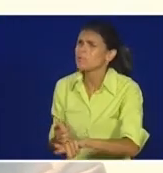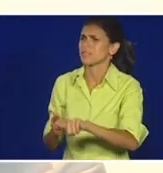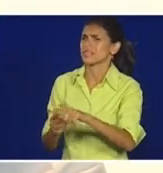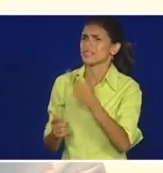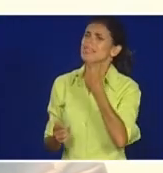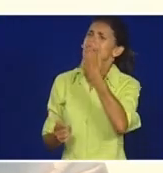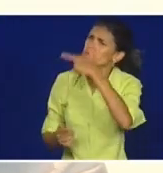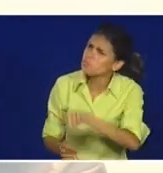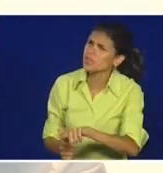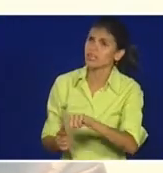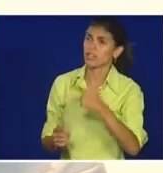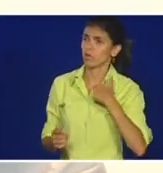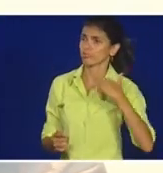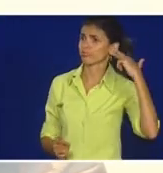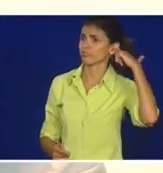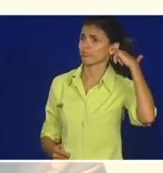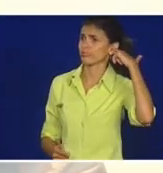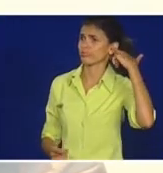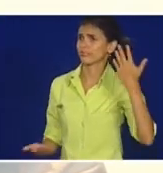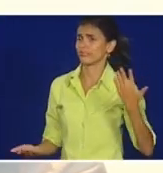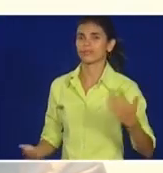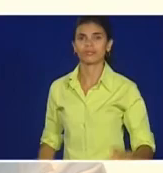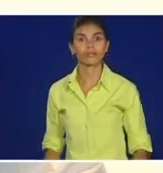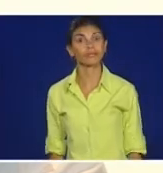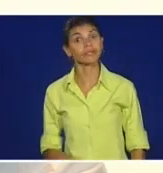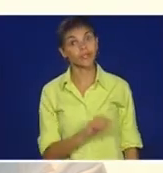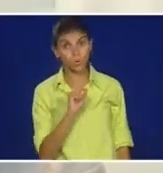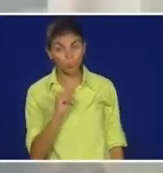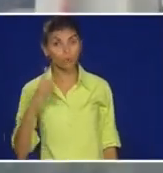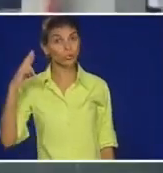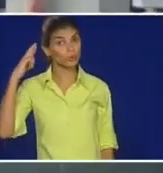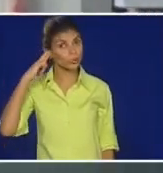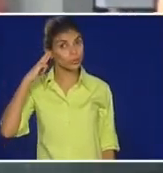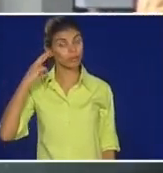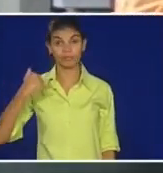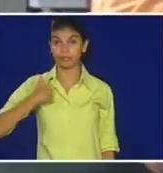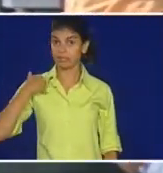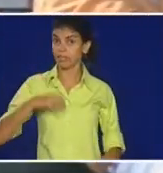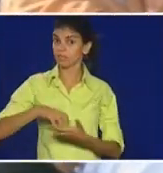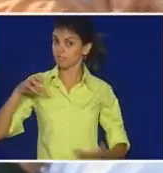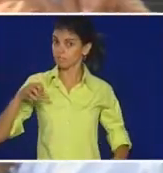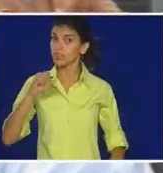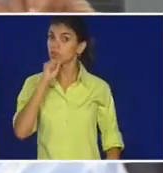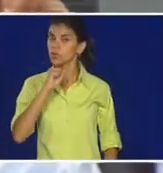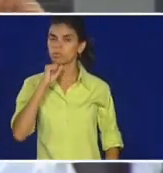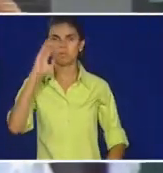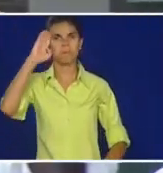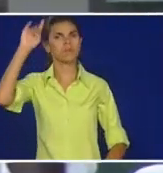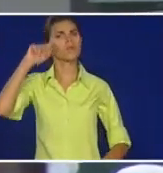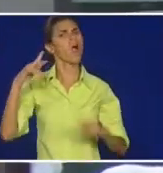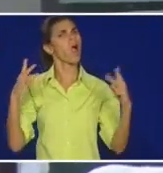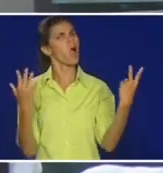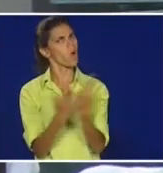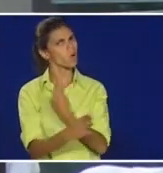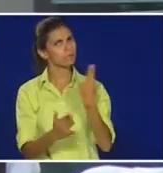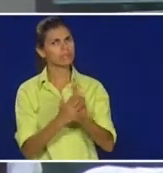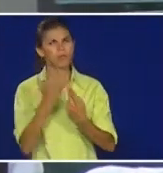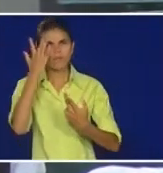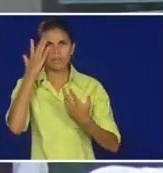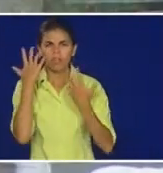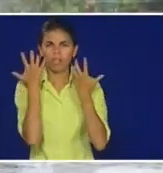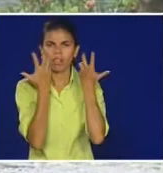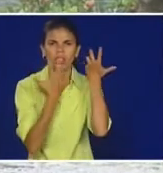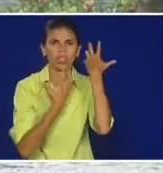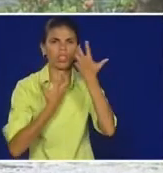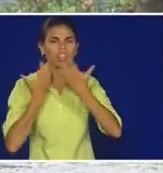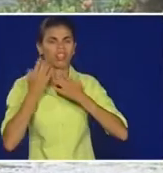dizer assim: podia repetir, por favor, eu sou surdo. A surdez no idoso é um importante fator de privação